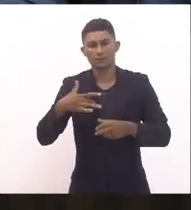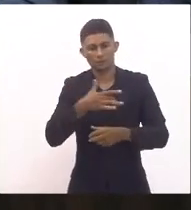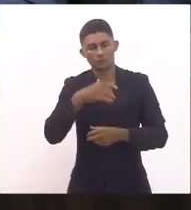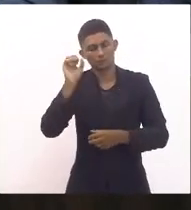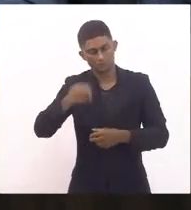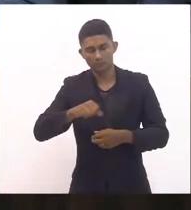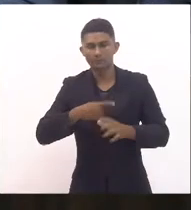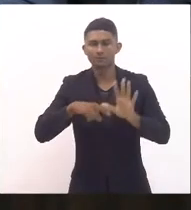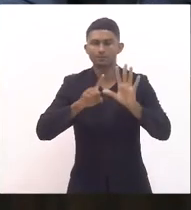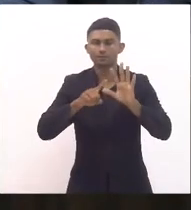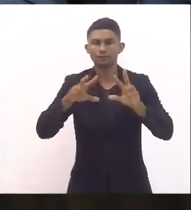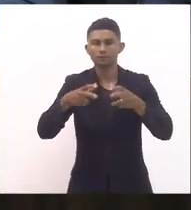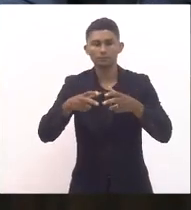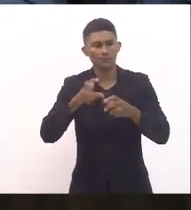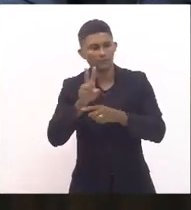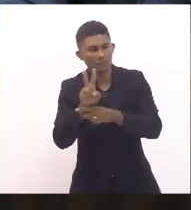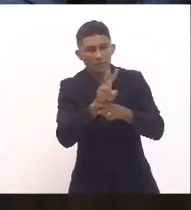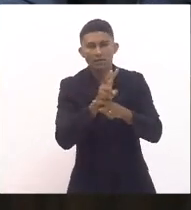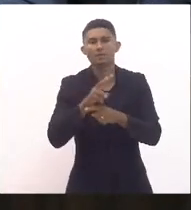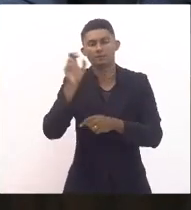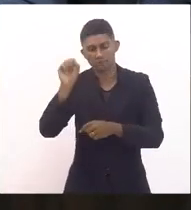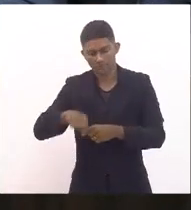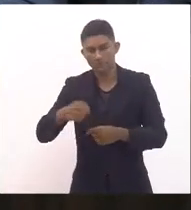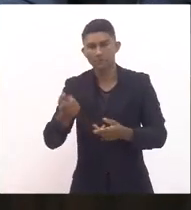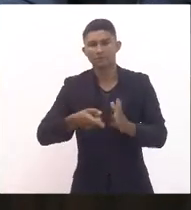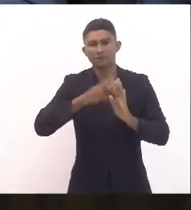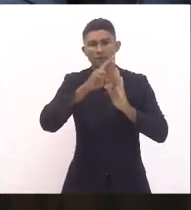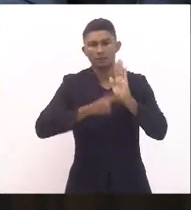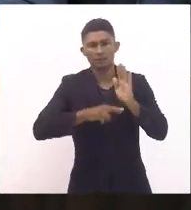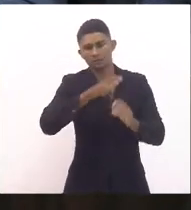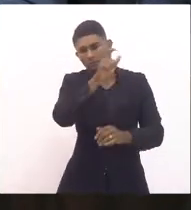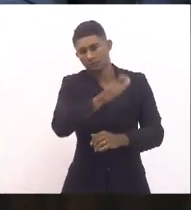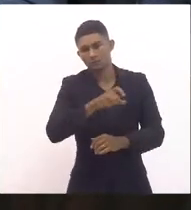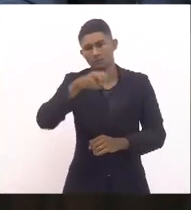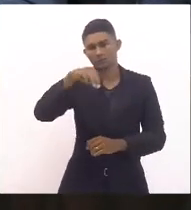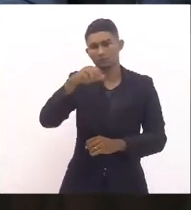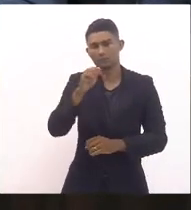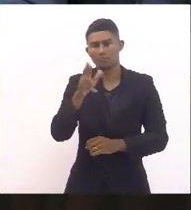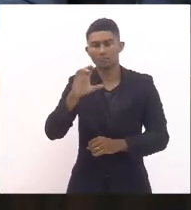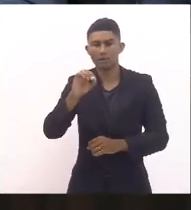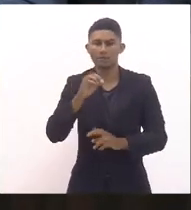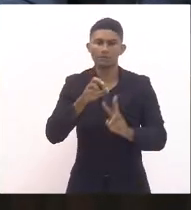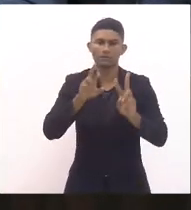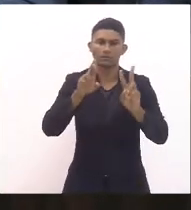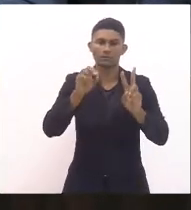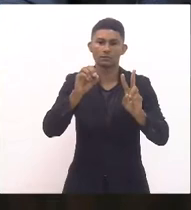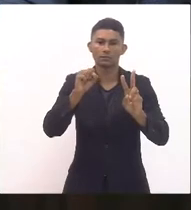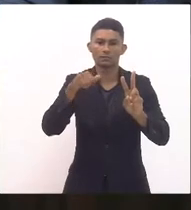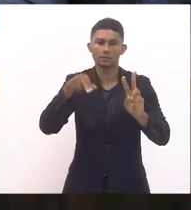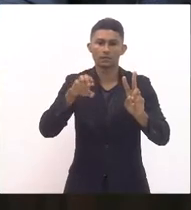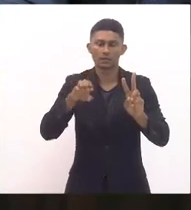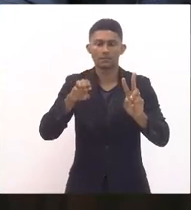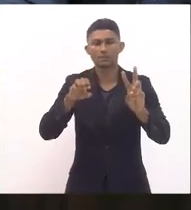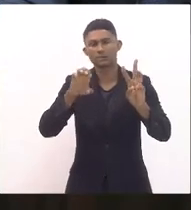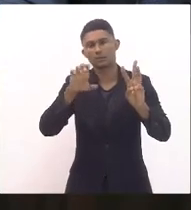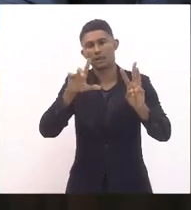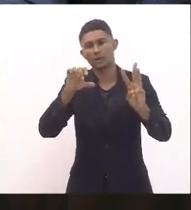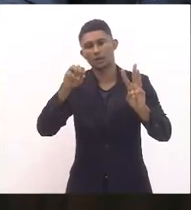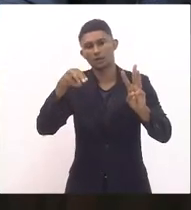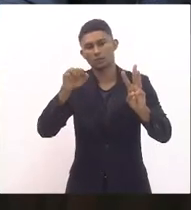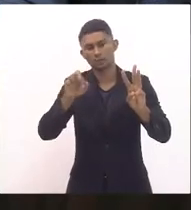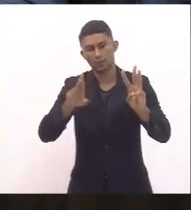finanças, fiscalização financeira e controle, favorável. Relatores, deputado Márcio Pacheco, Rosane Félix, Marta Rocha e Eliomar